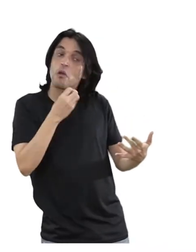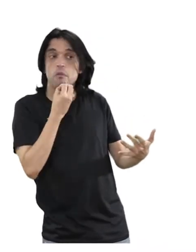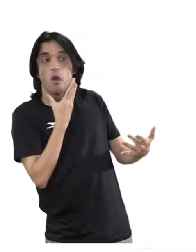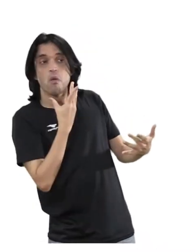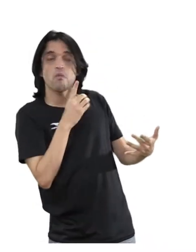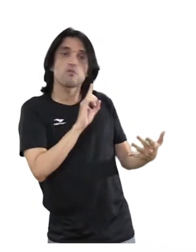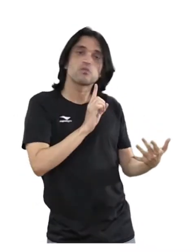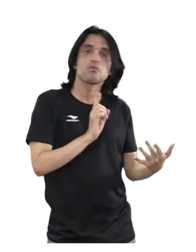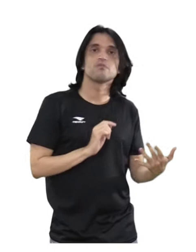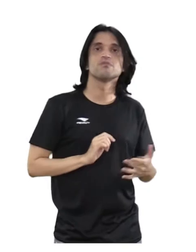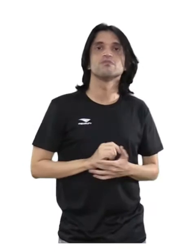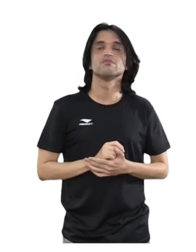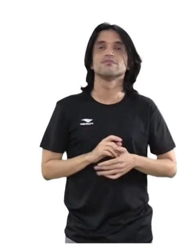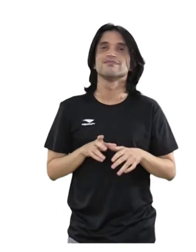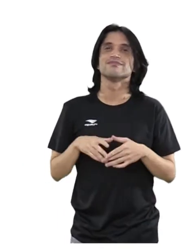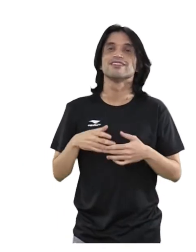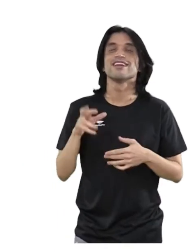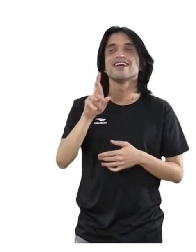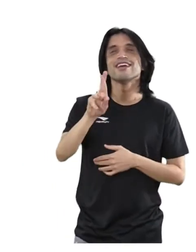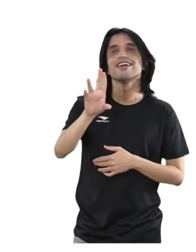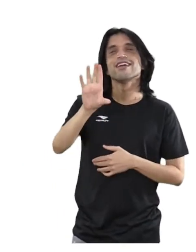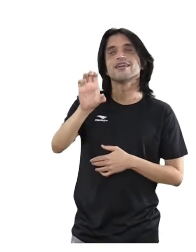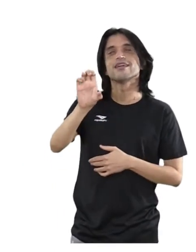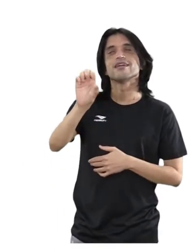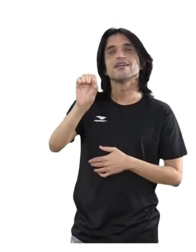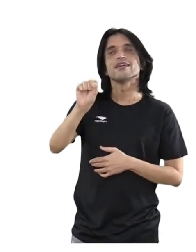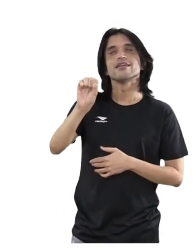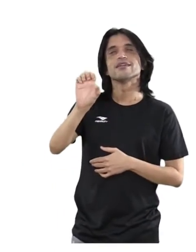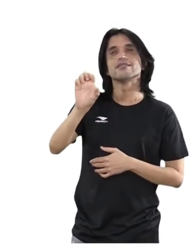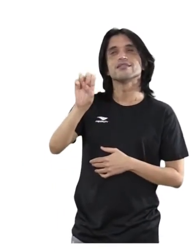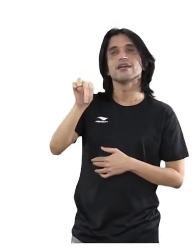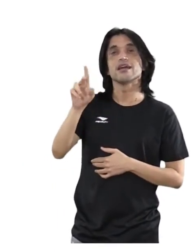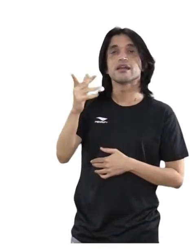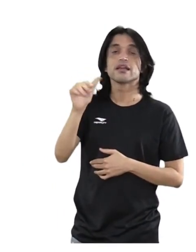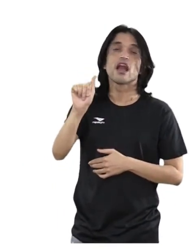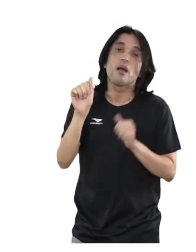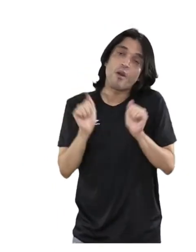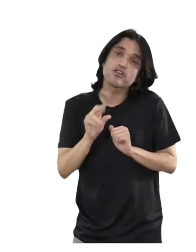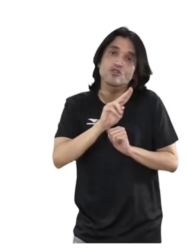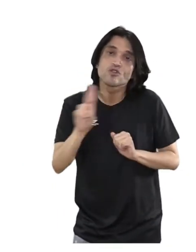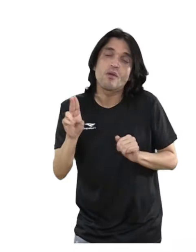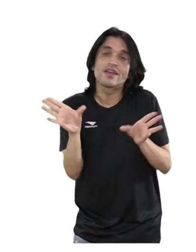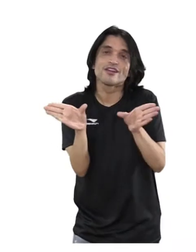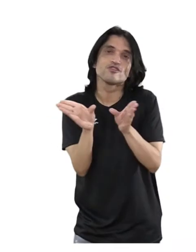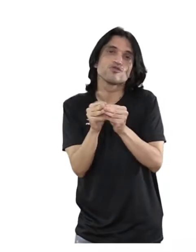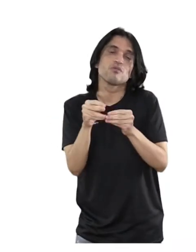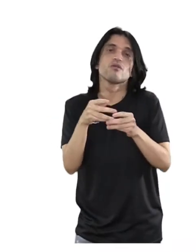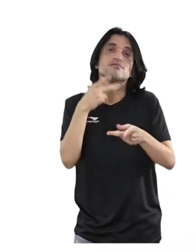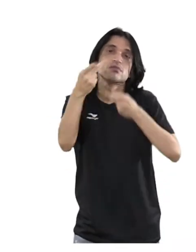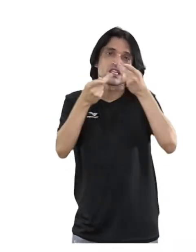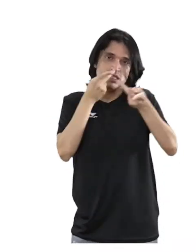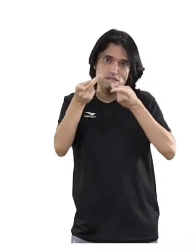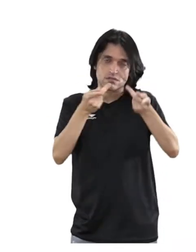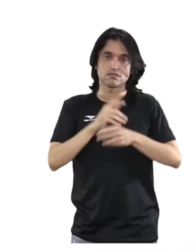resumo crítico. É um texto que avalia e apresenta o conteúdo de obras já finalizadas. Características da